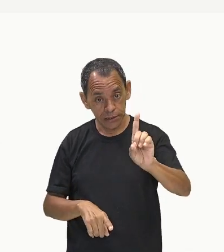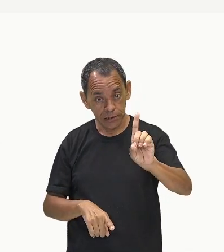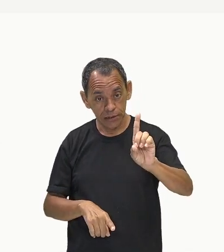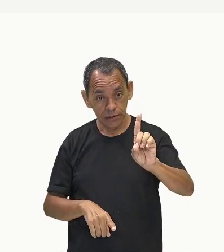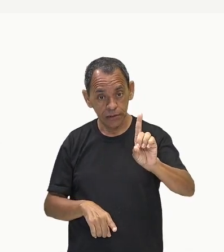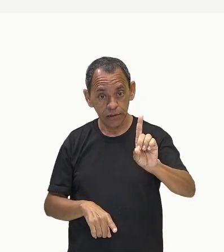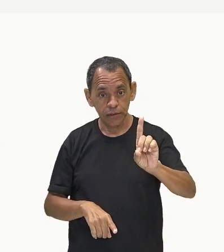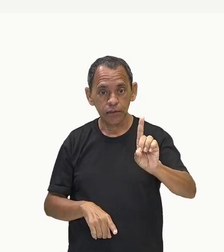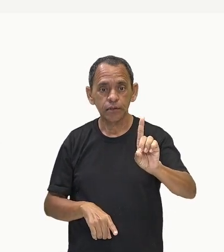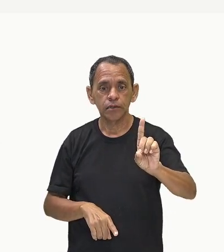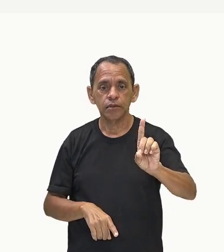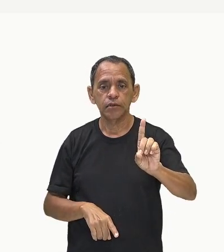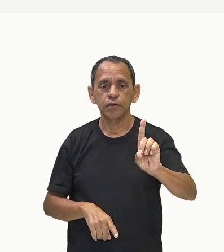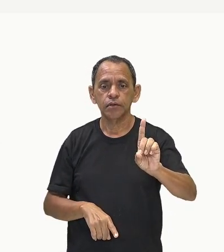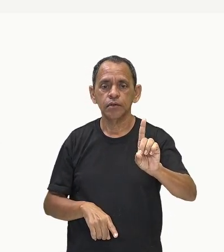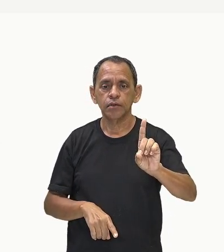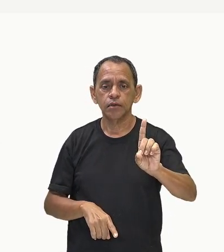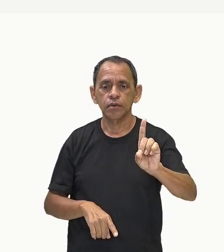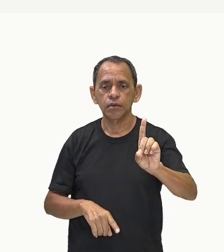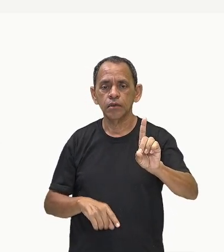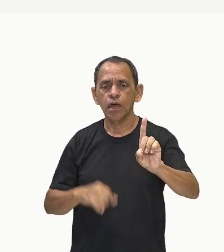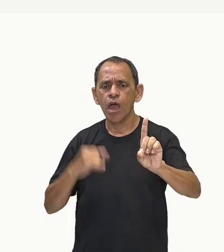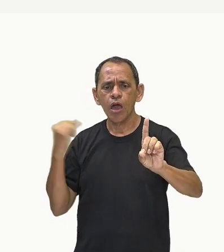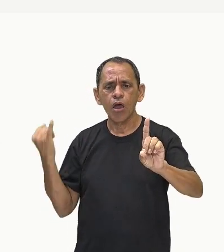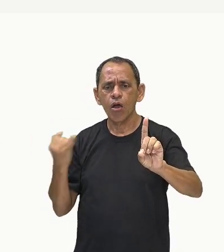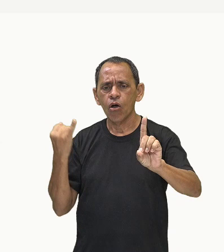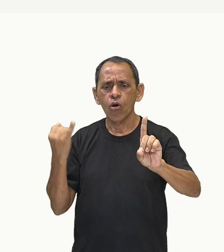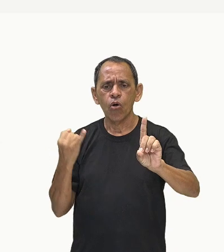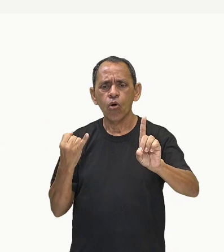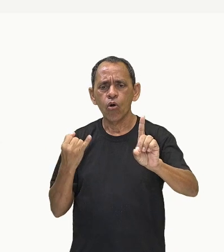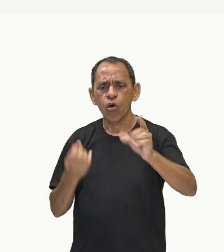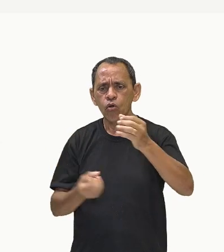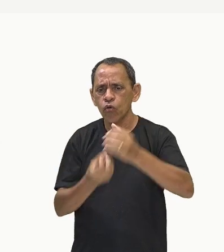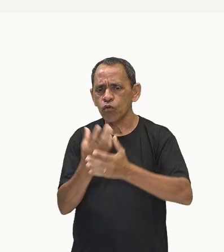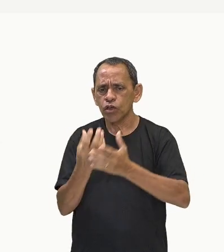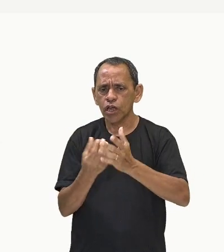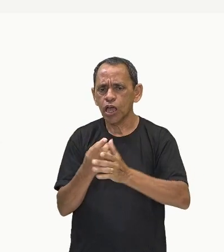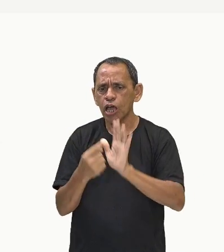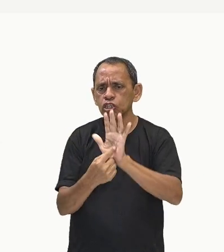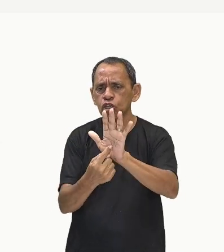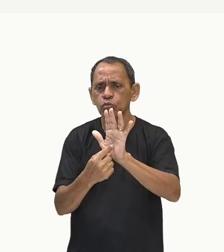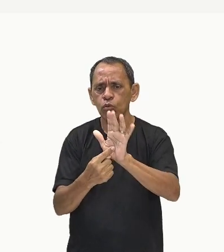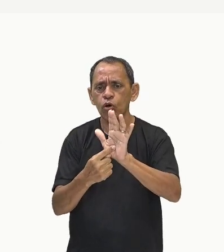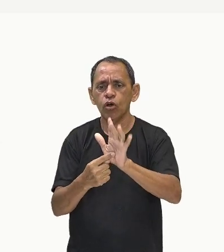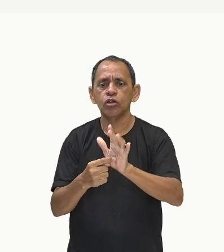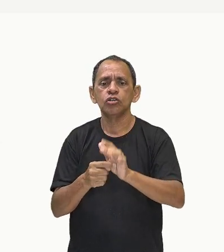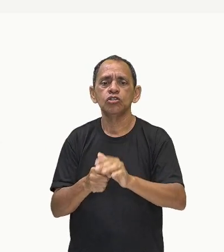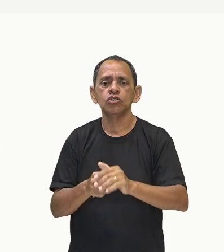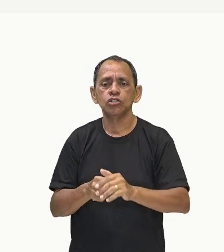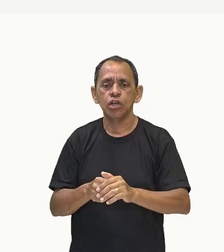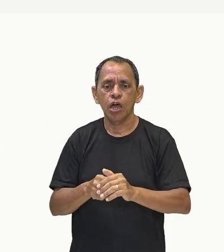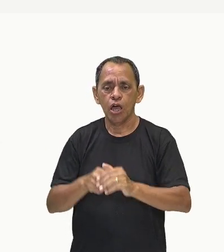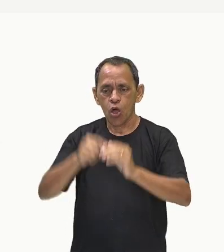faces são formadas por pentágonos. Deixa eu voltar aqui esse pentágono que ele não